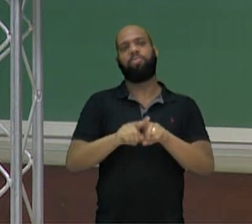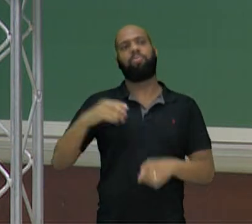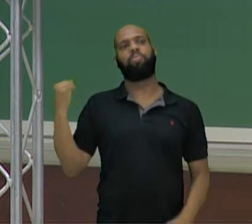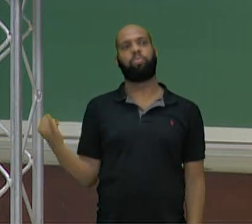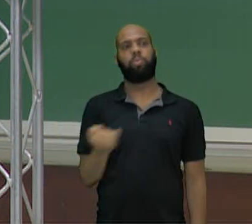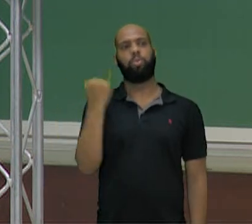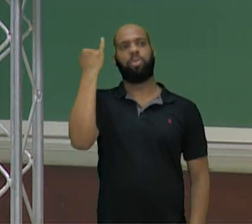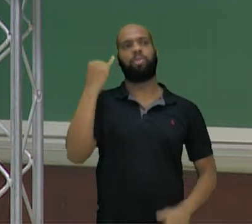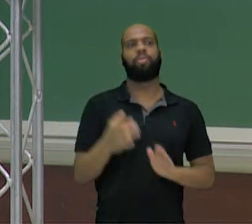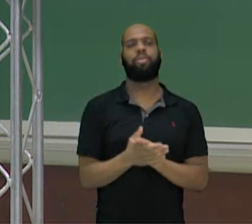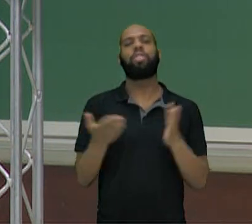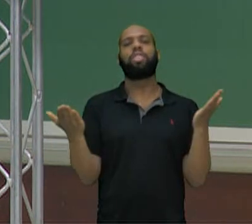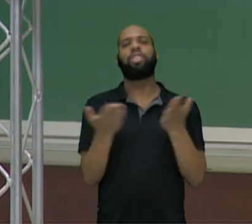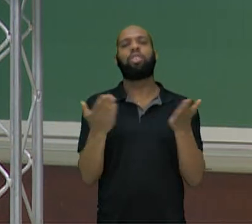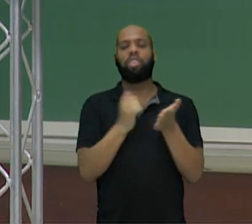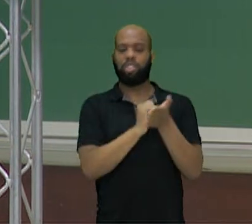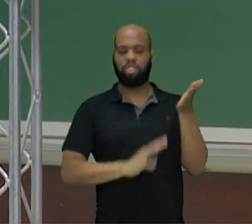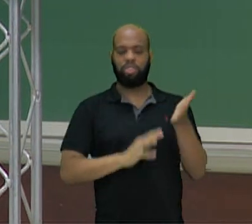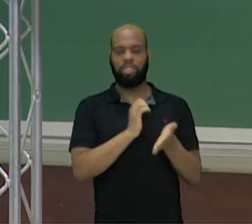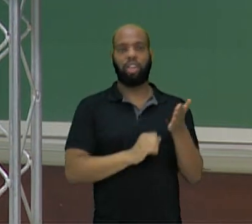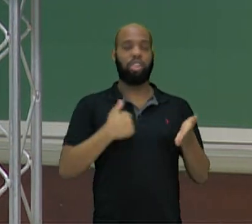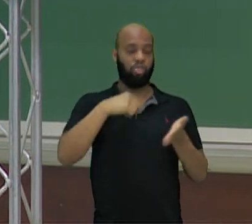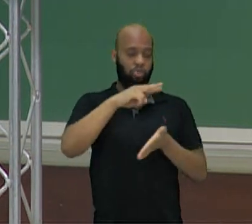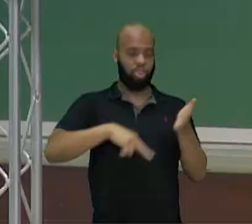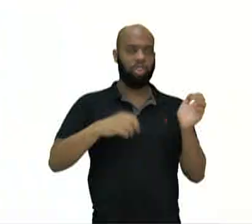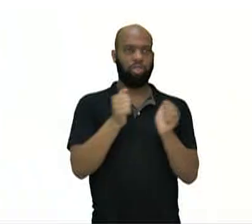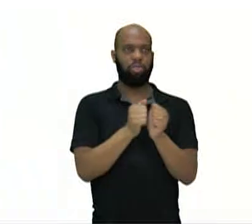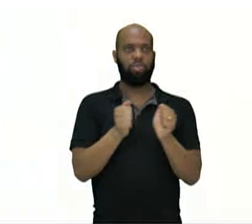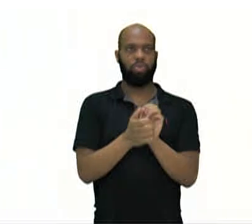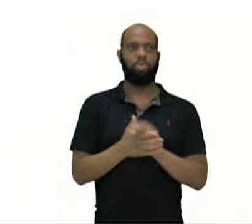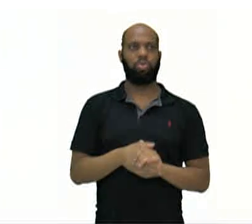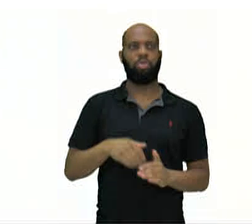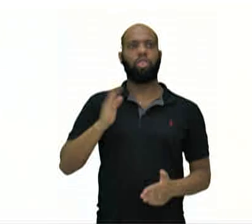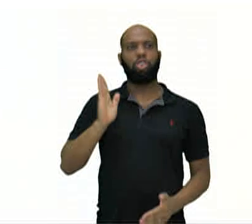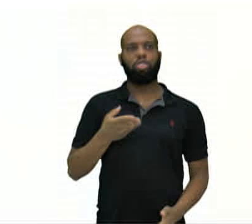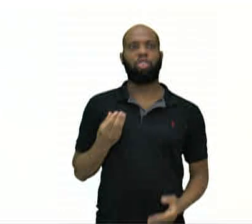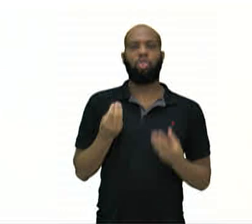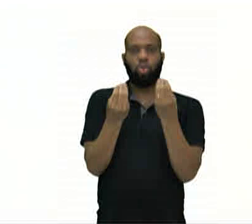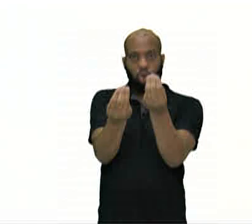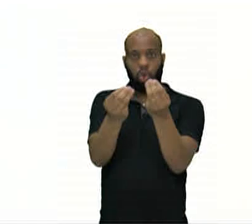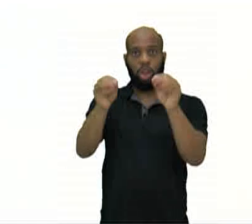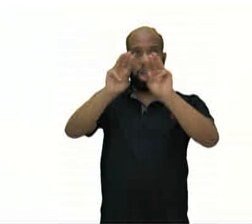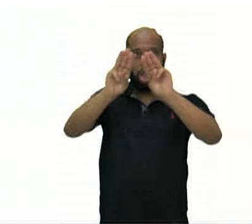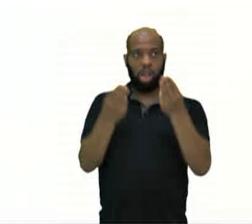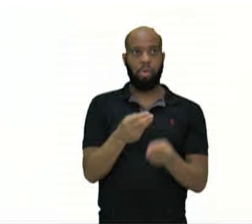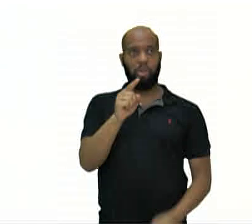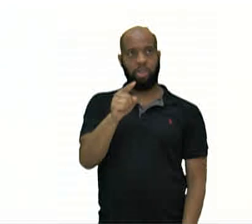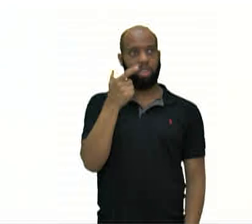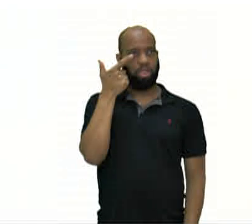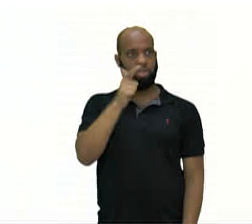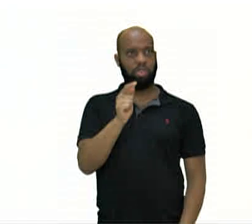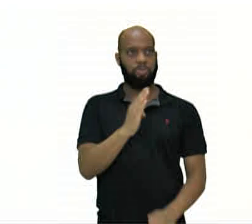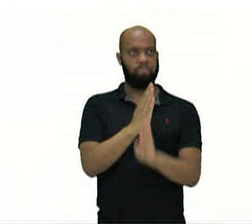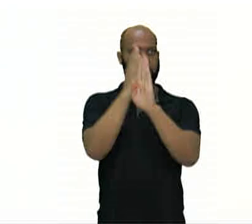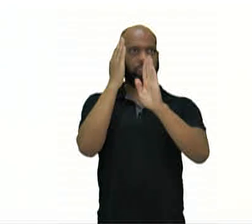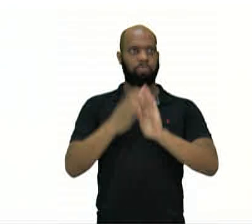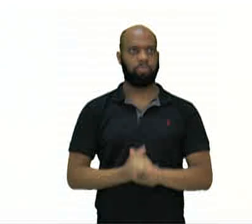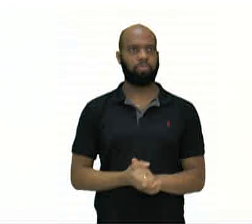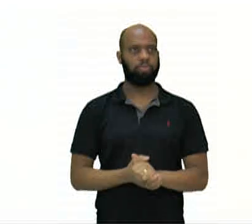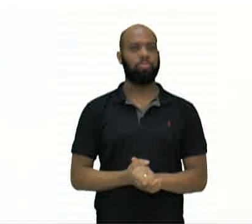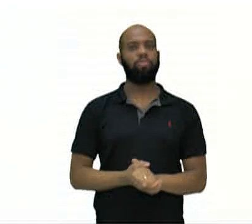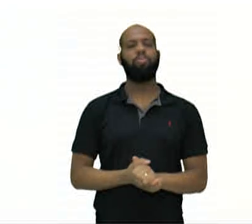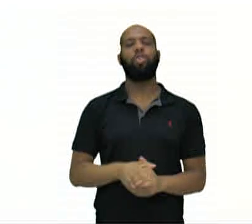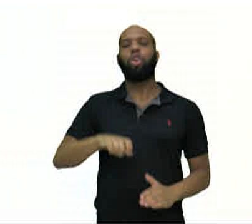importante, tá bom? Vamos responder o exercício? Vou ler com você. E já coloquei até um mapinha para você, de repente, dar uma se localizada